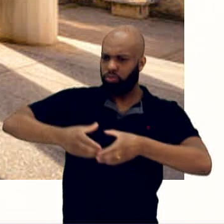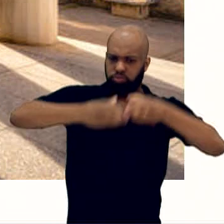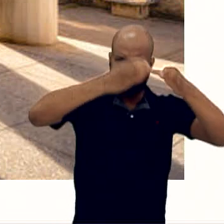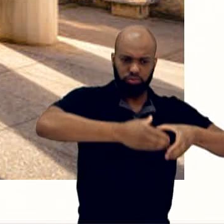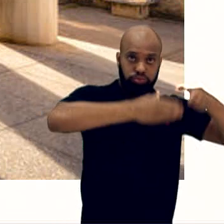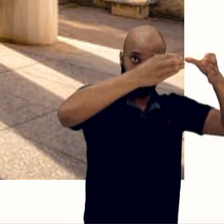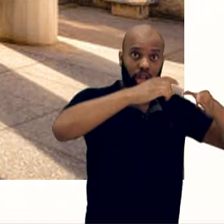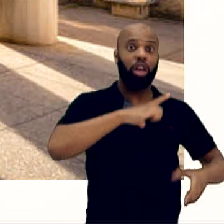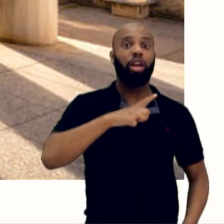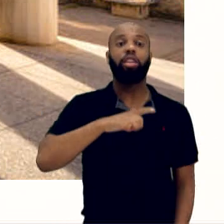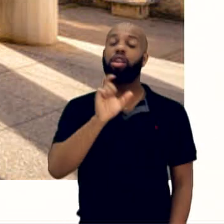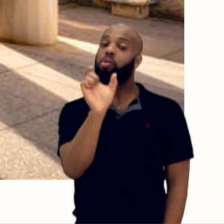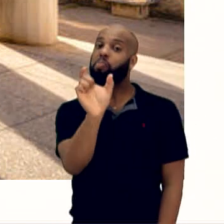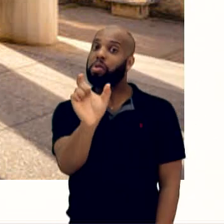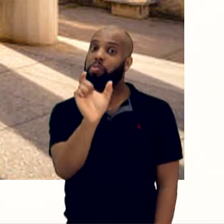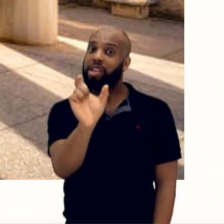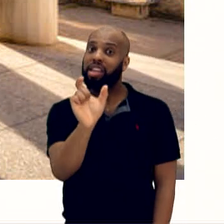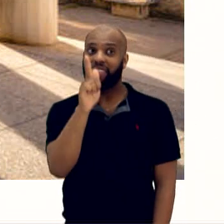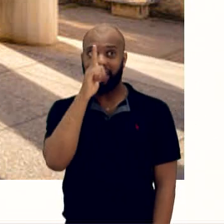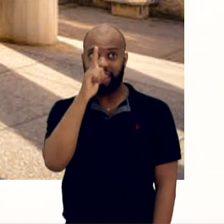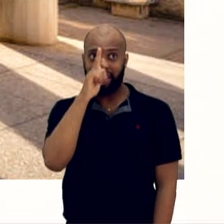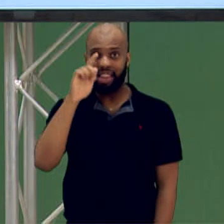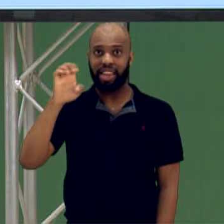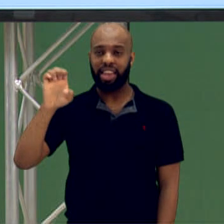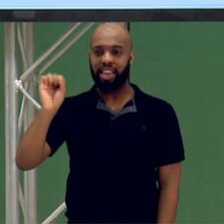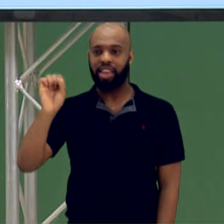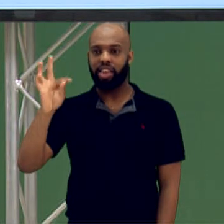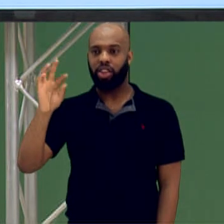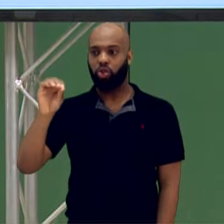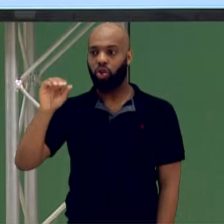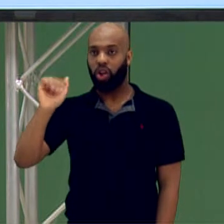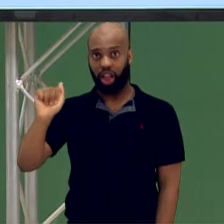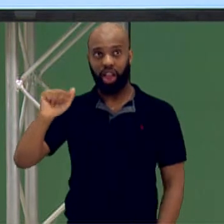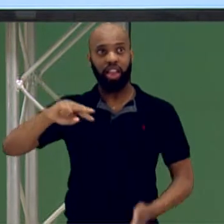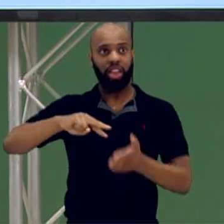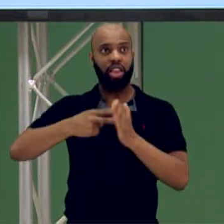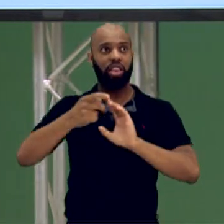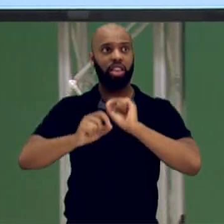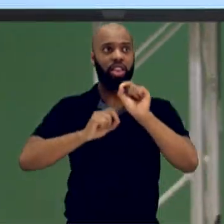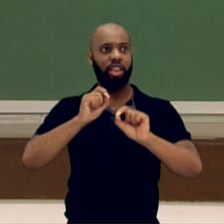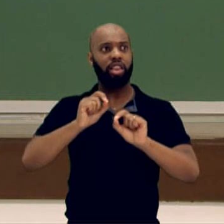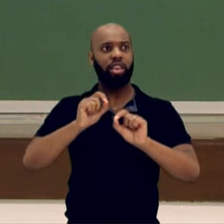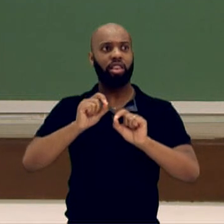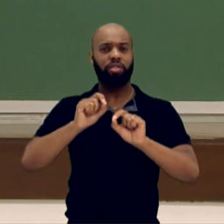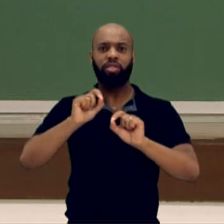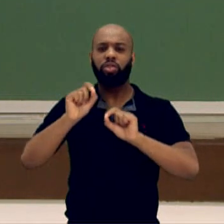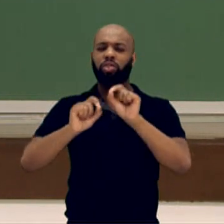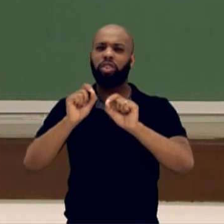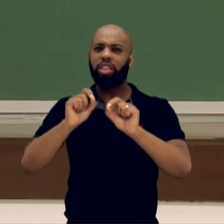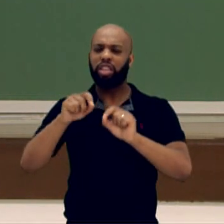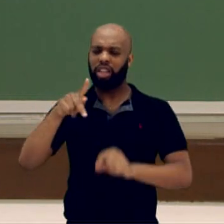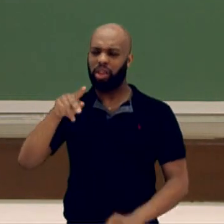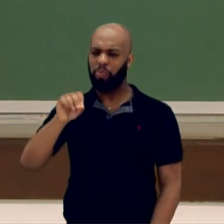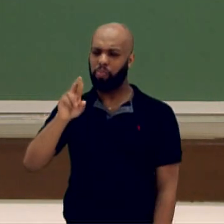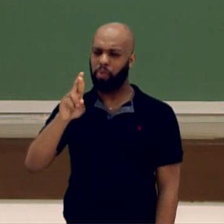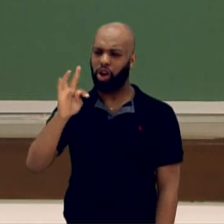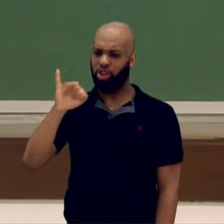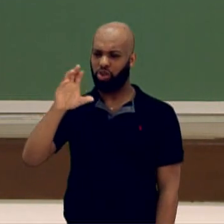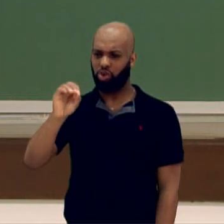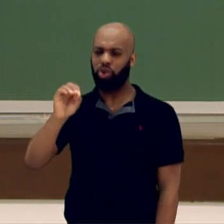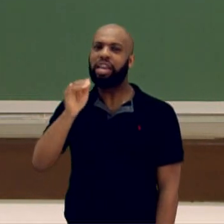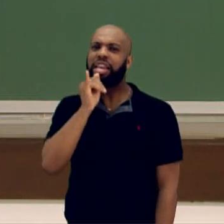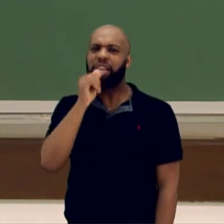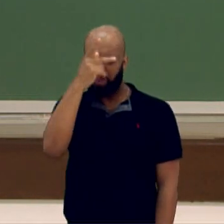palavrinha grega chamada stoa. Stoa significa pórtico. Mas o que é um pórtico, né? Para quem quer